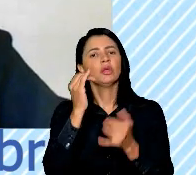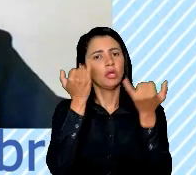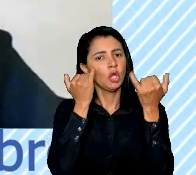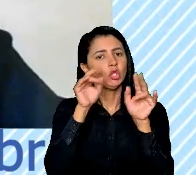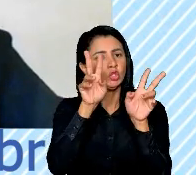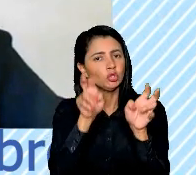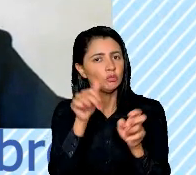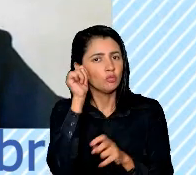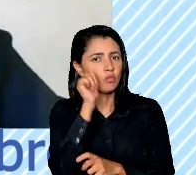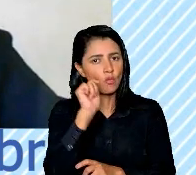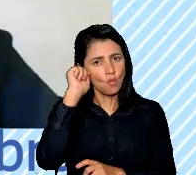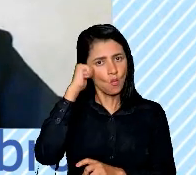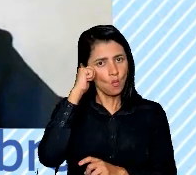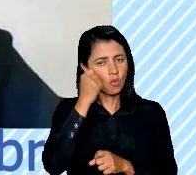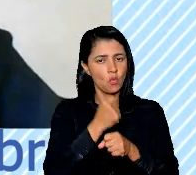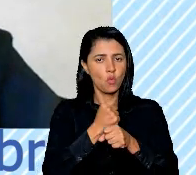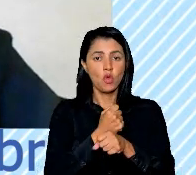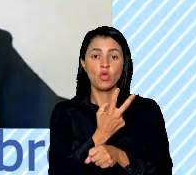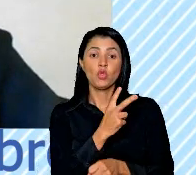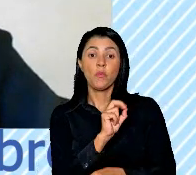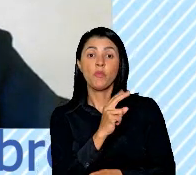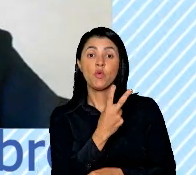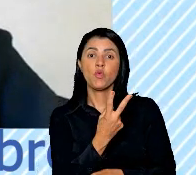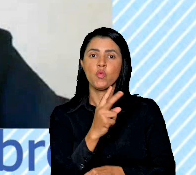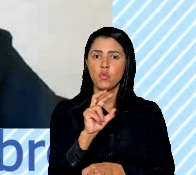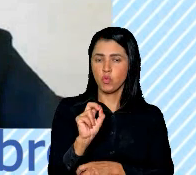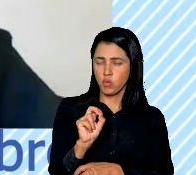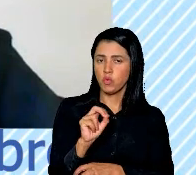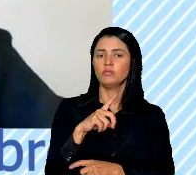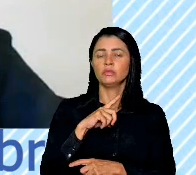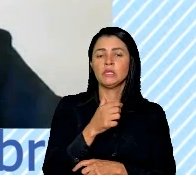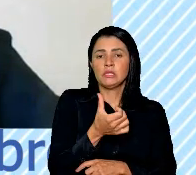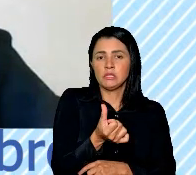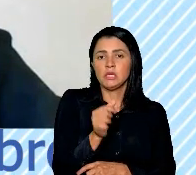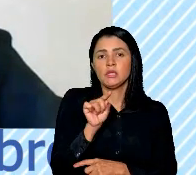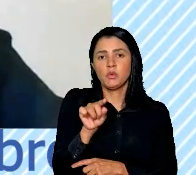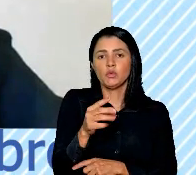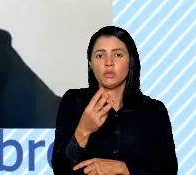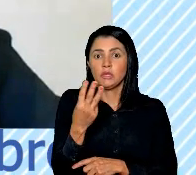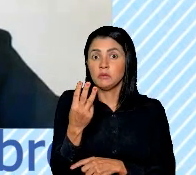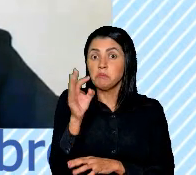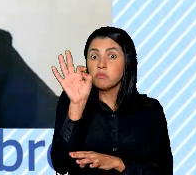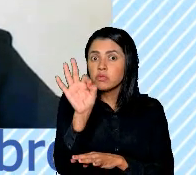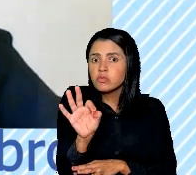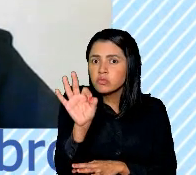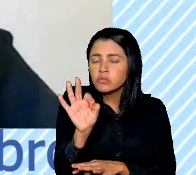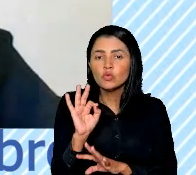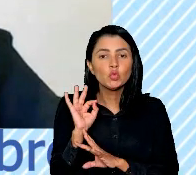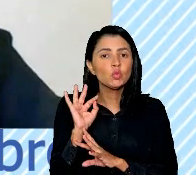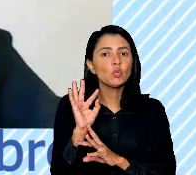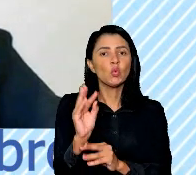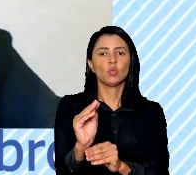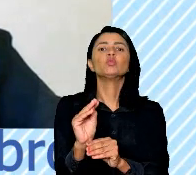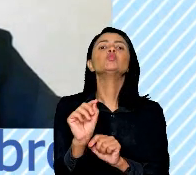Em 2020, nós tivemos 6,3% do total,